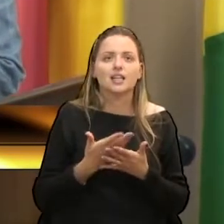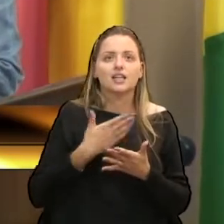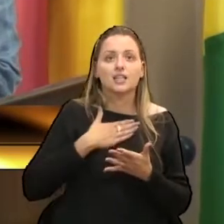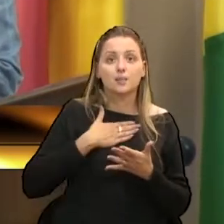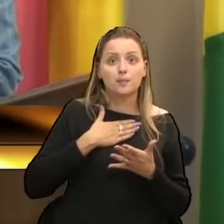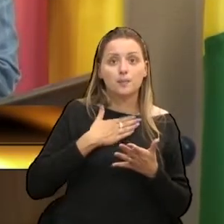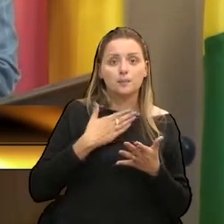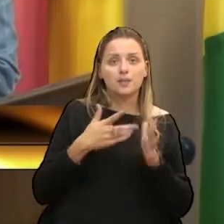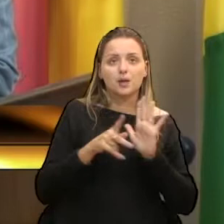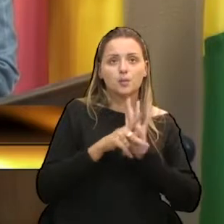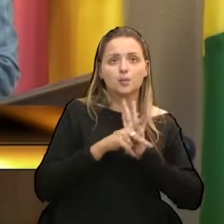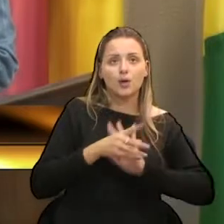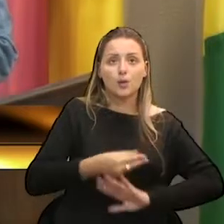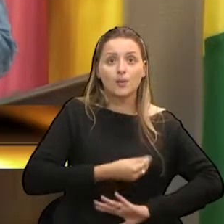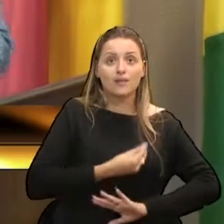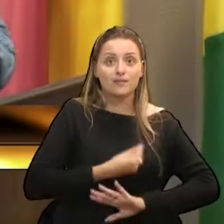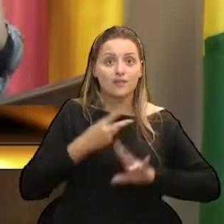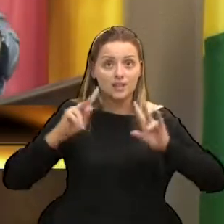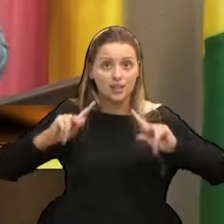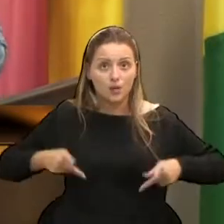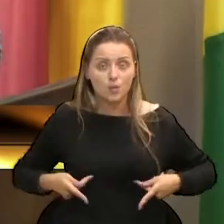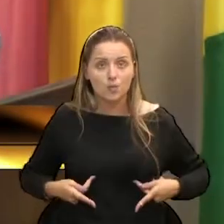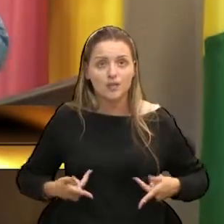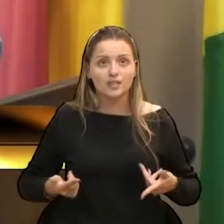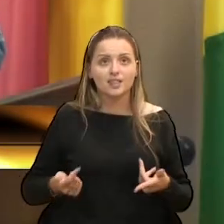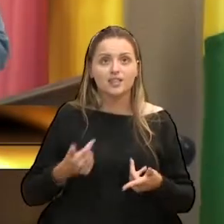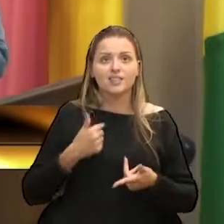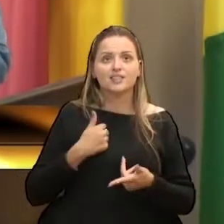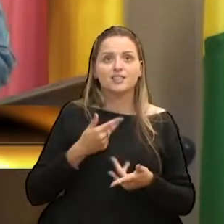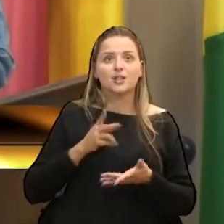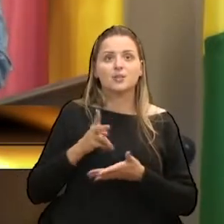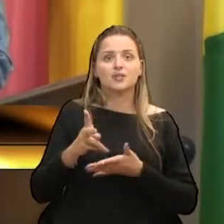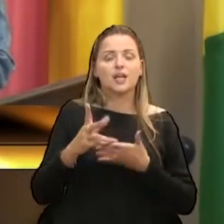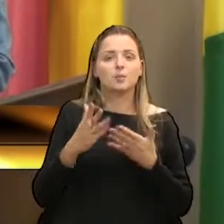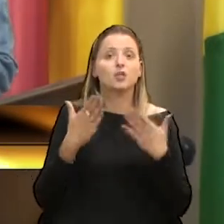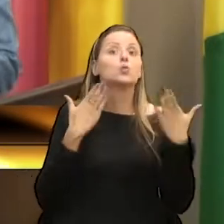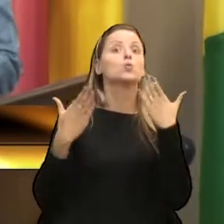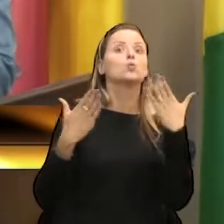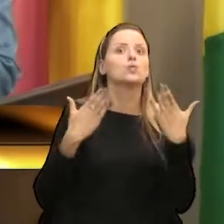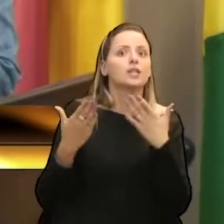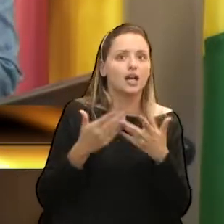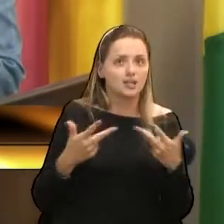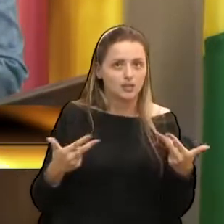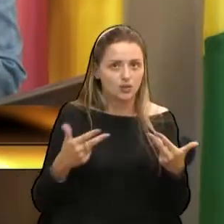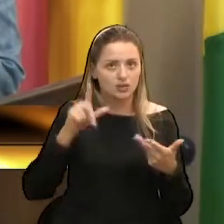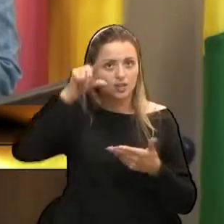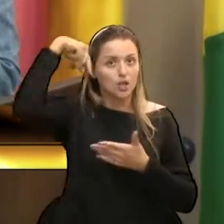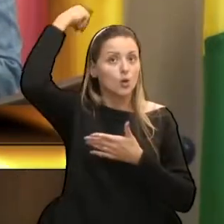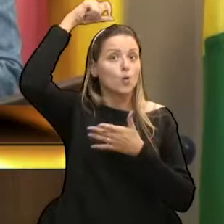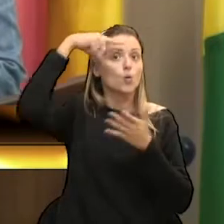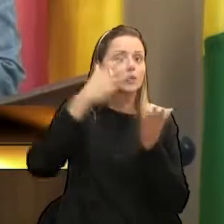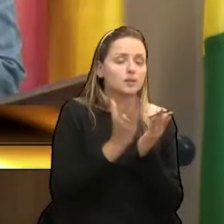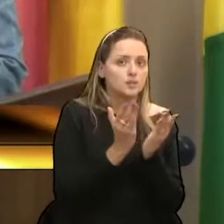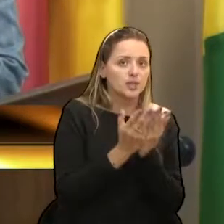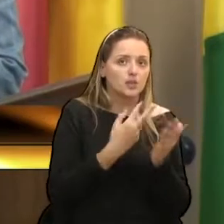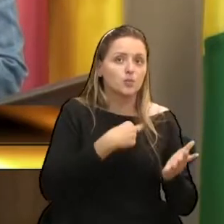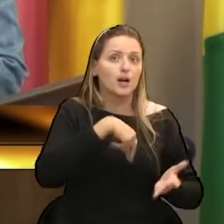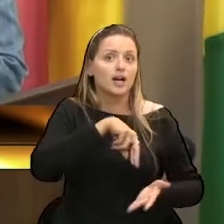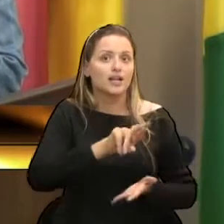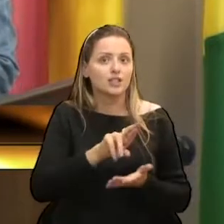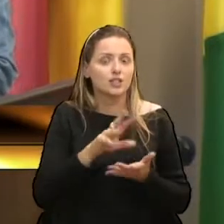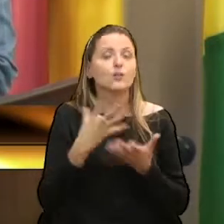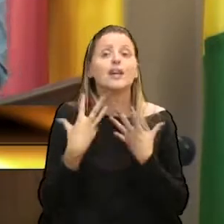própria trajetória enquanto ser humano, foi a possibilidade de sempre duvidar. O Espiritismo é uma religião que permite com que se